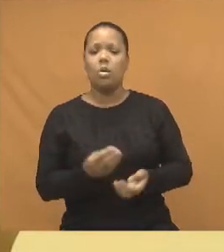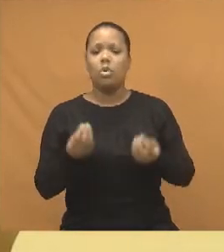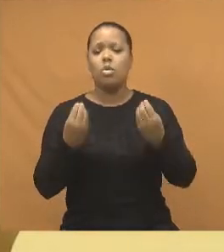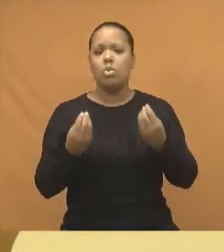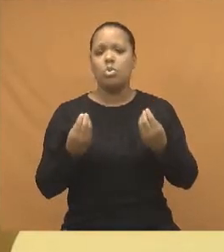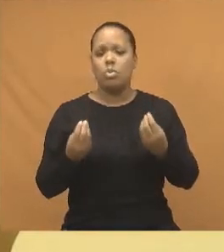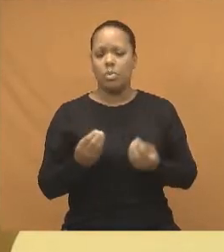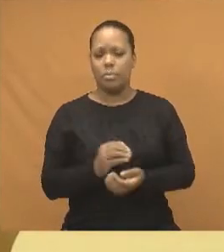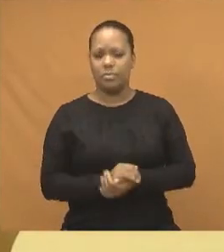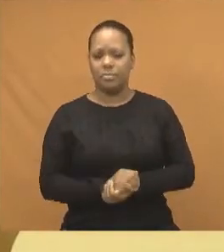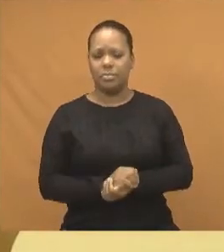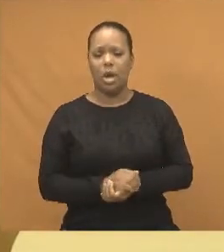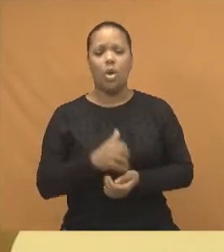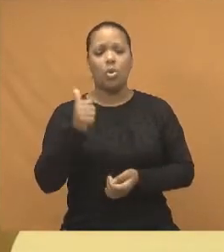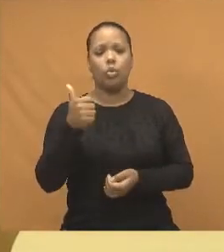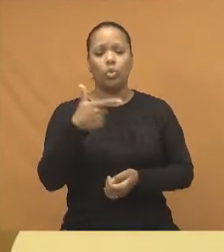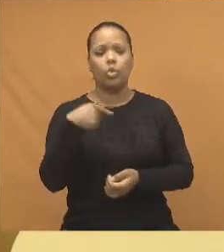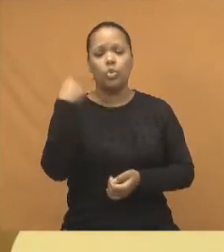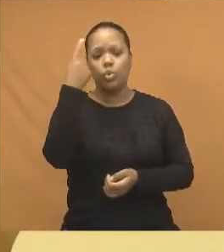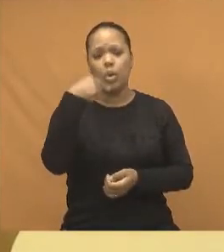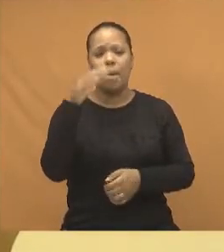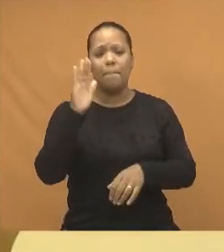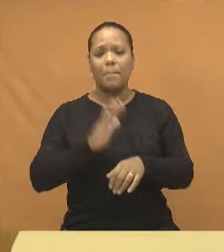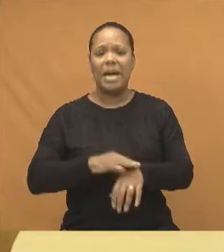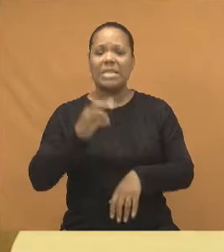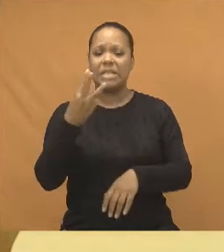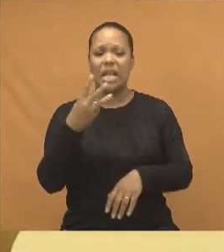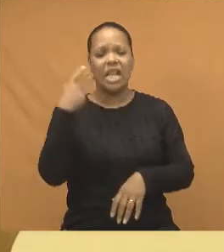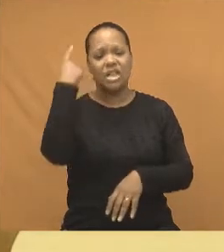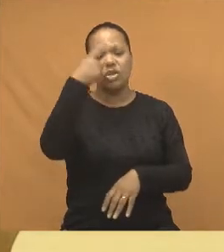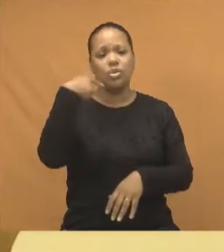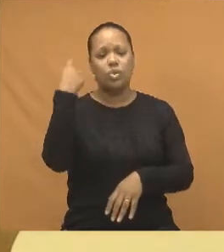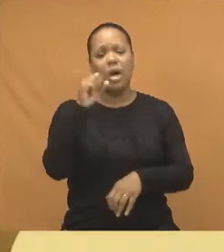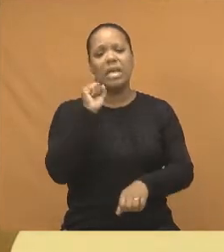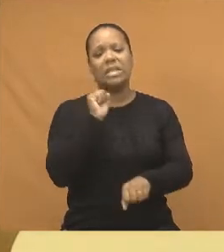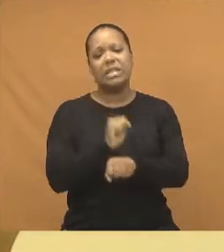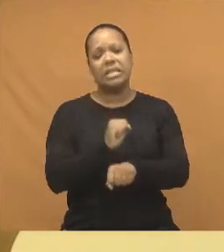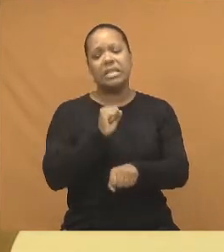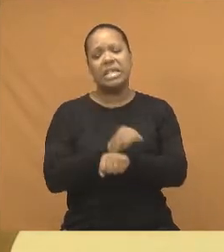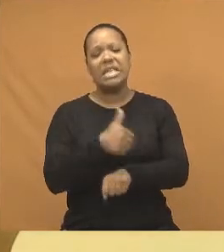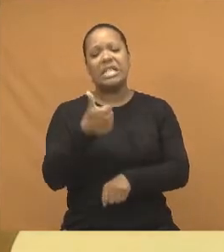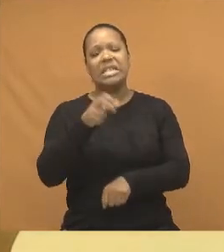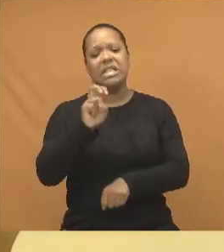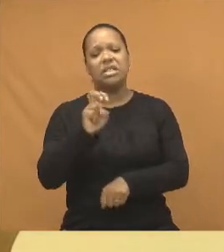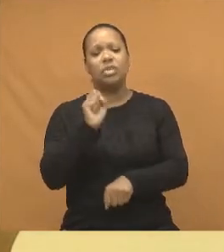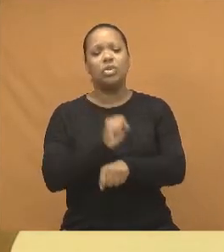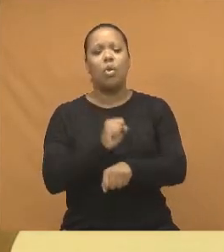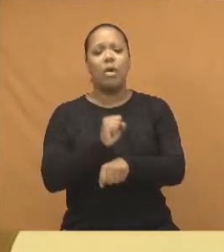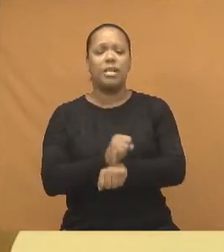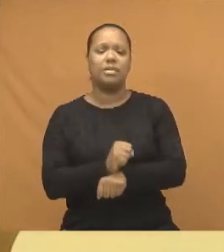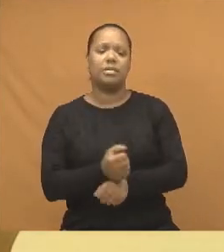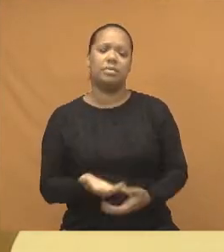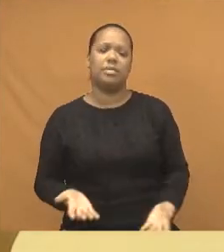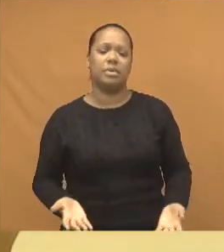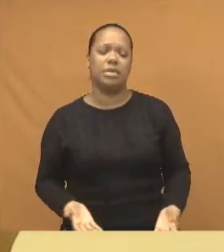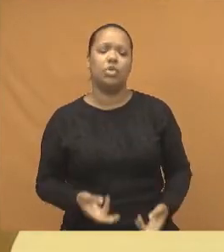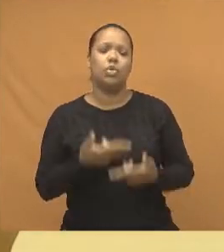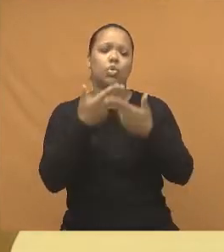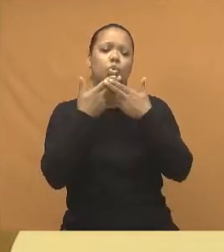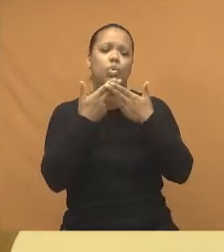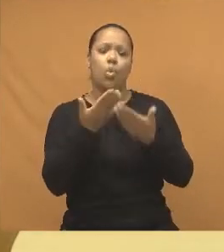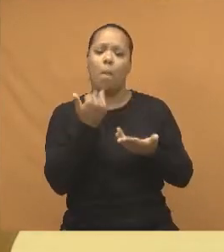posso ficar 12 horas com mais 3 horas, 15 horas sem comer nada, em